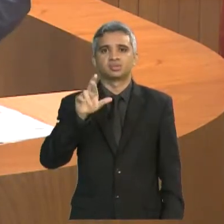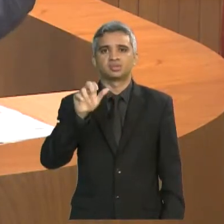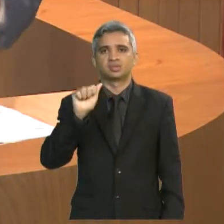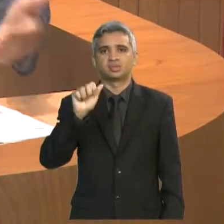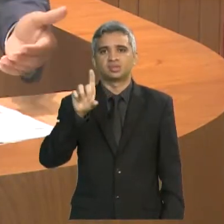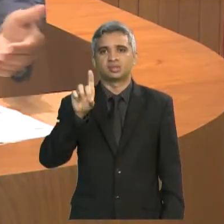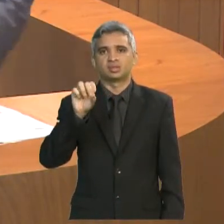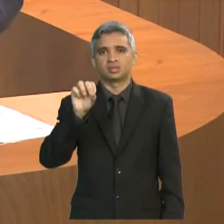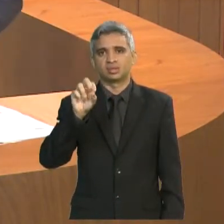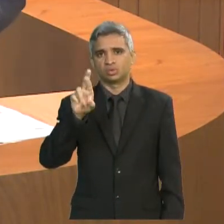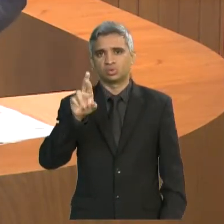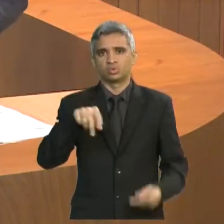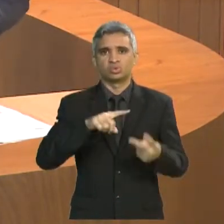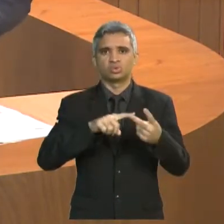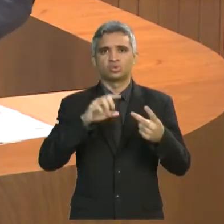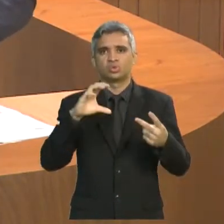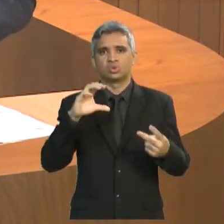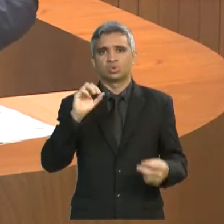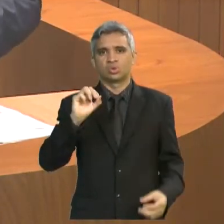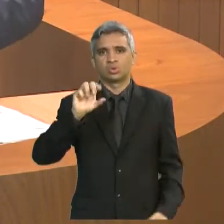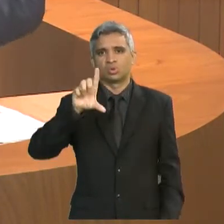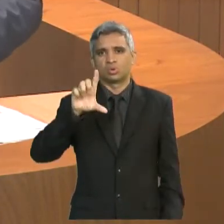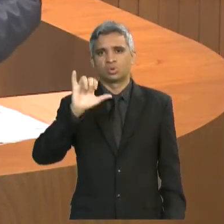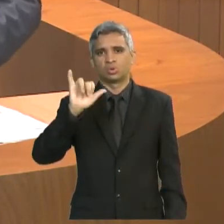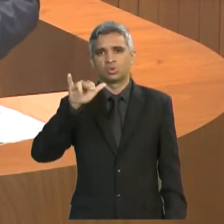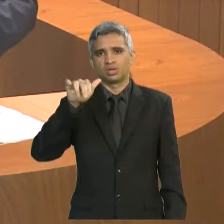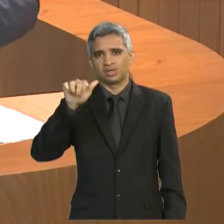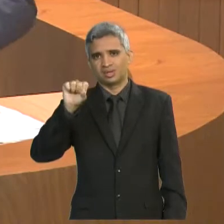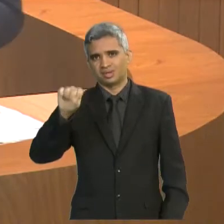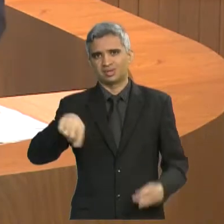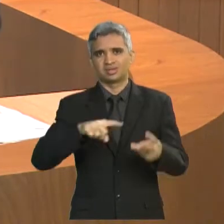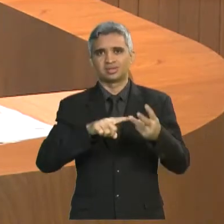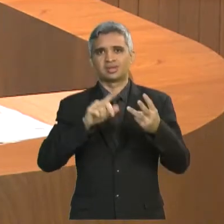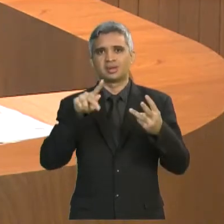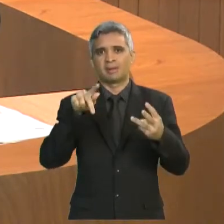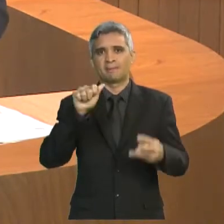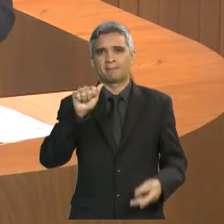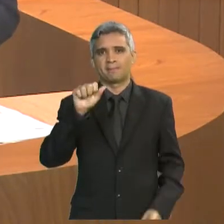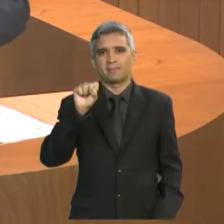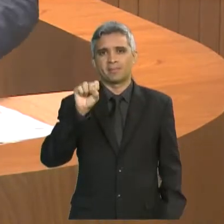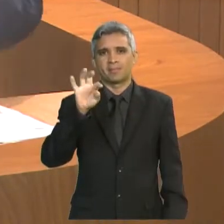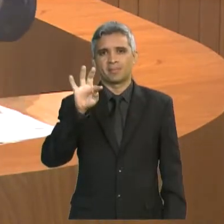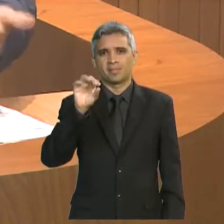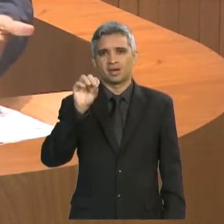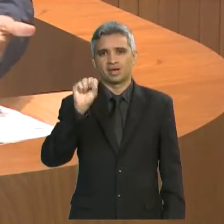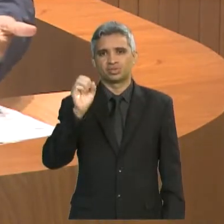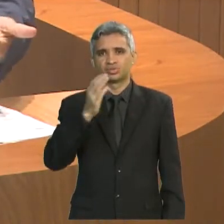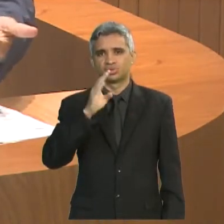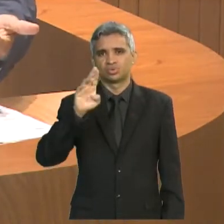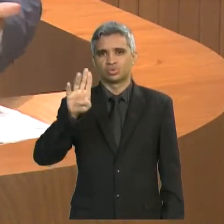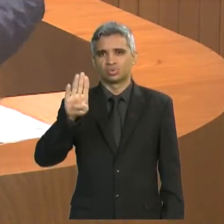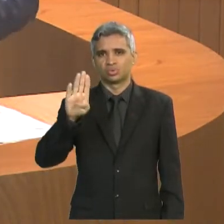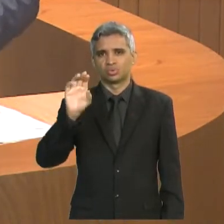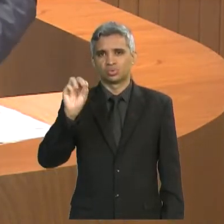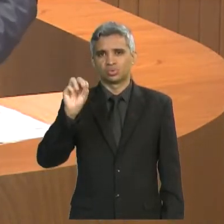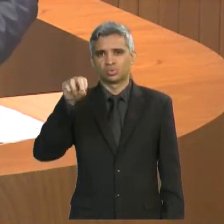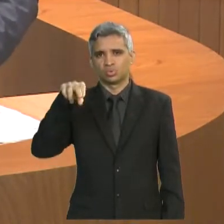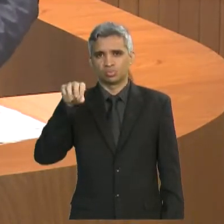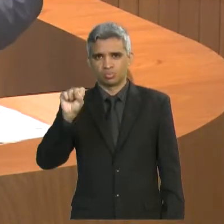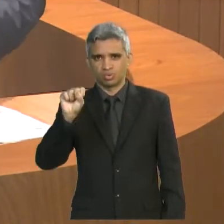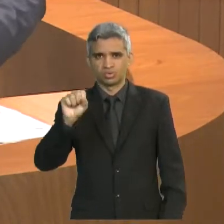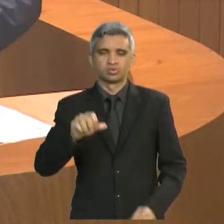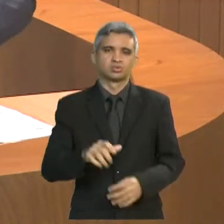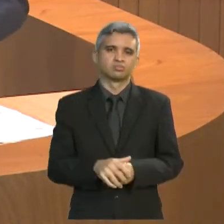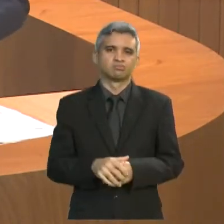Mirador de Colinas acho que os bons e isso devemos da cidade de Mirador no Povoado Riacho Grande estamos indo no mês de março a